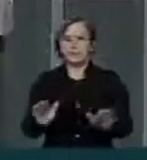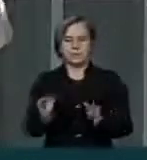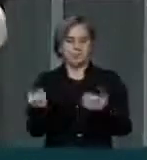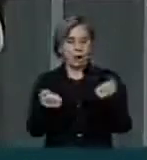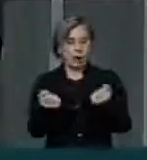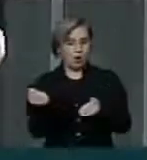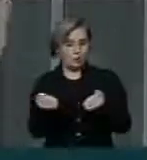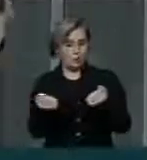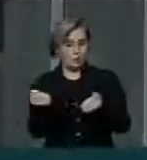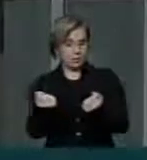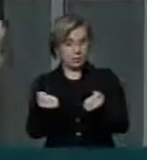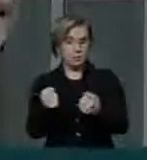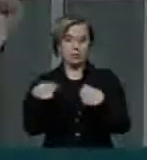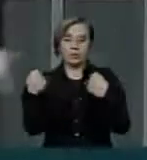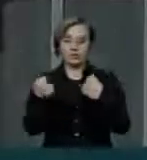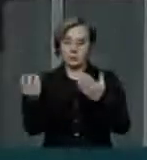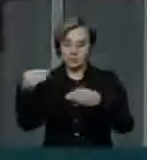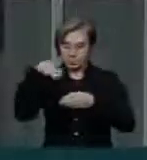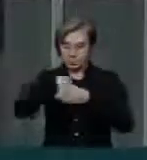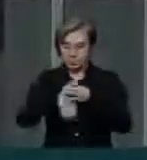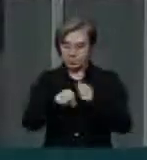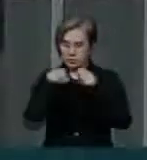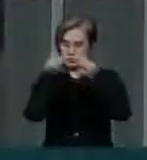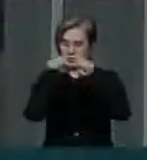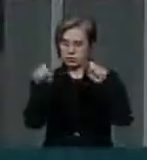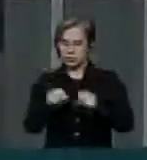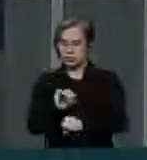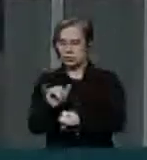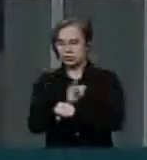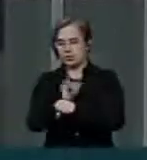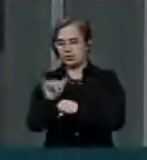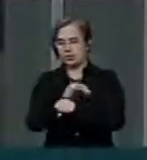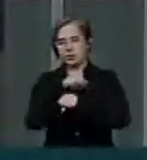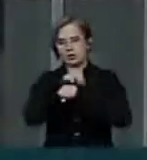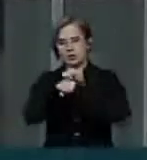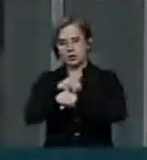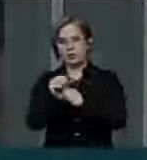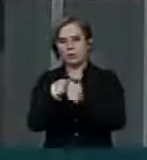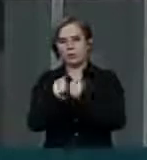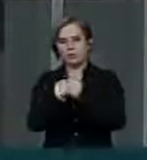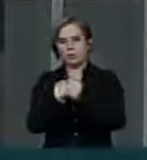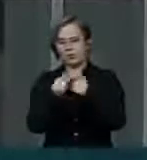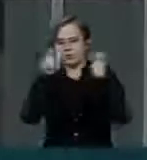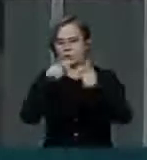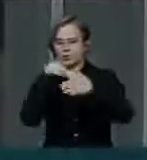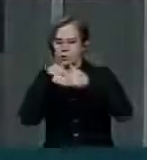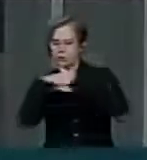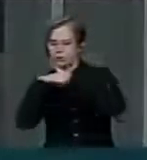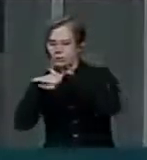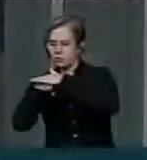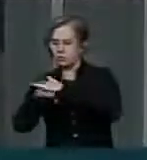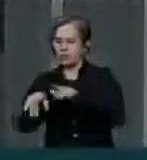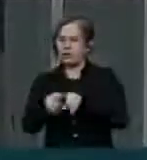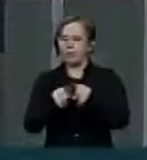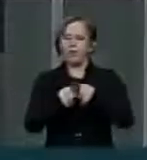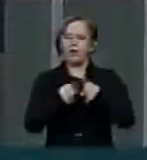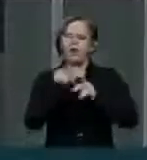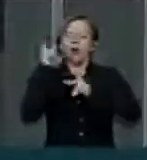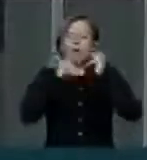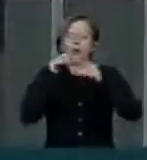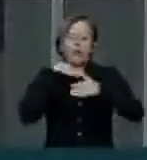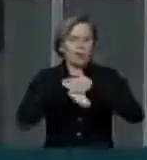automóvel precisa sim ser integrado a um sistema estrutural de transporte, com estacionamentos, uma política de estacionamento que tudo